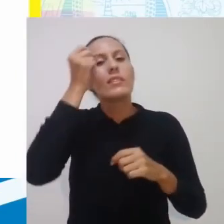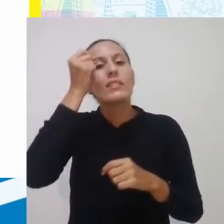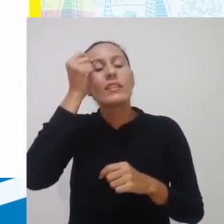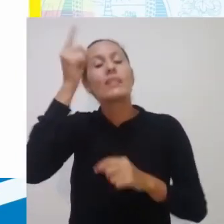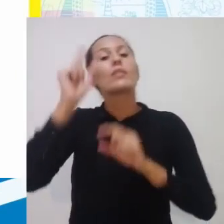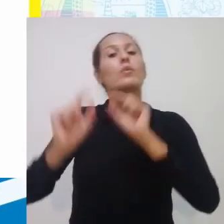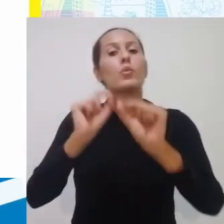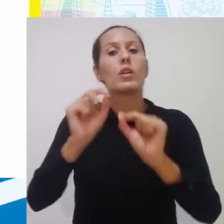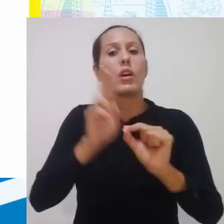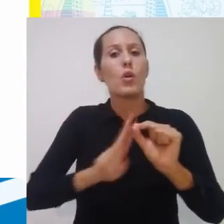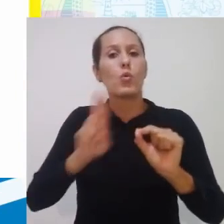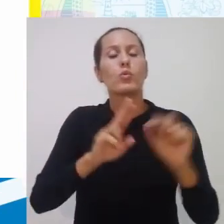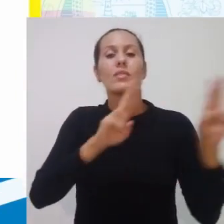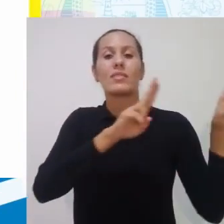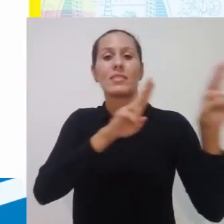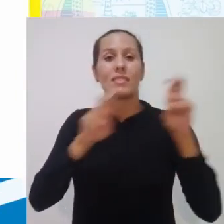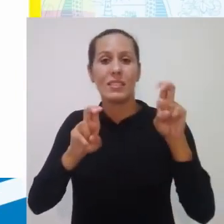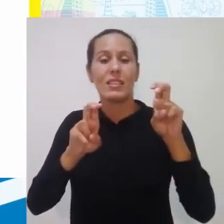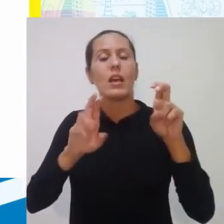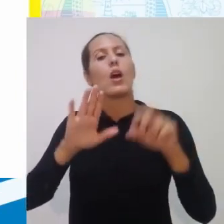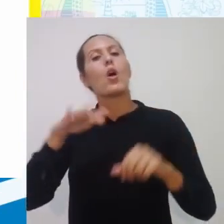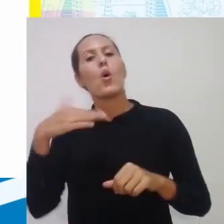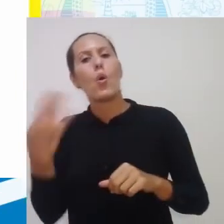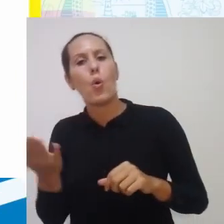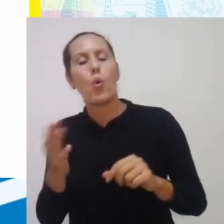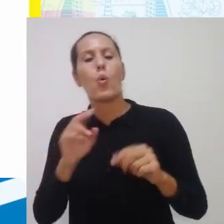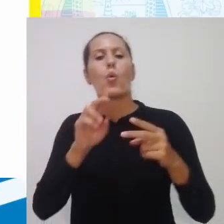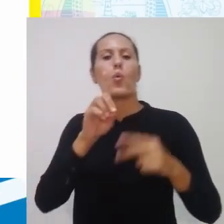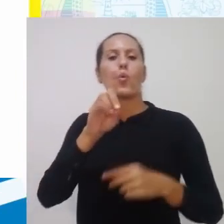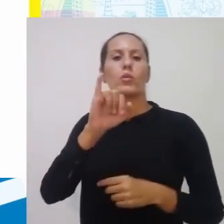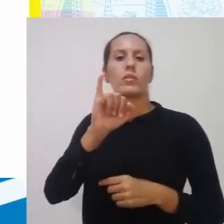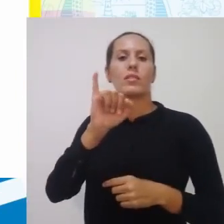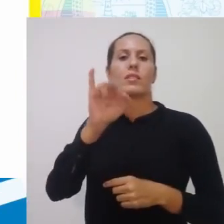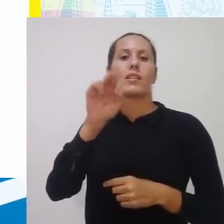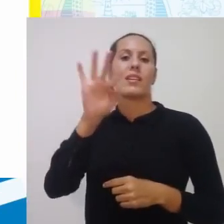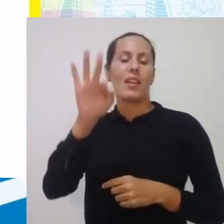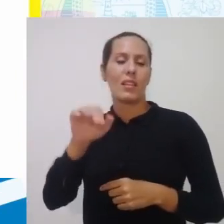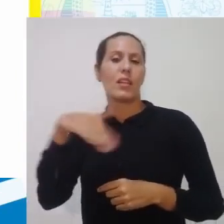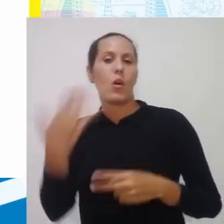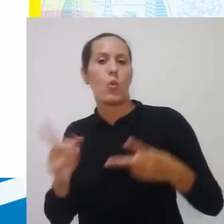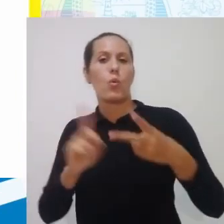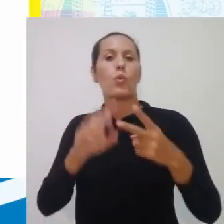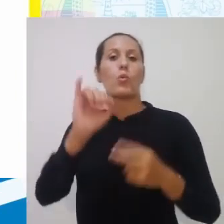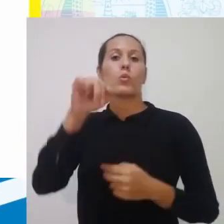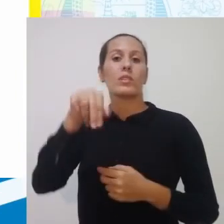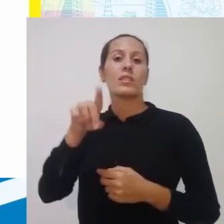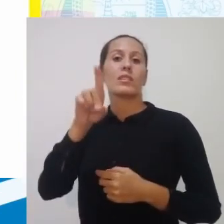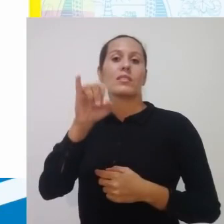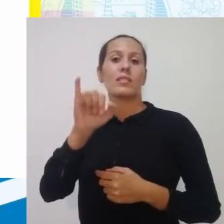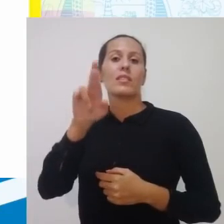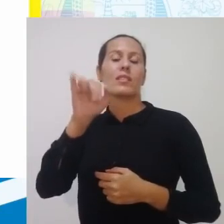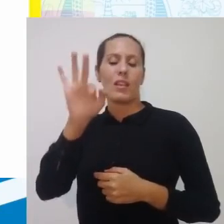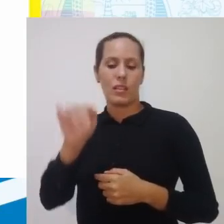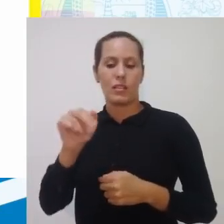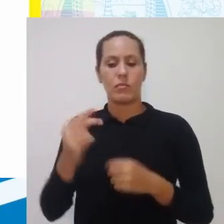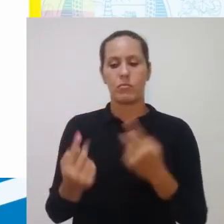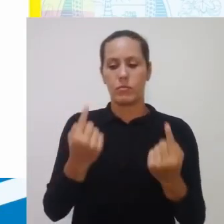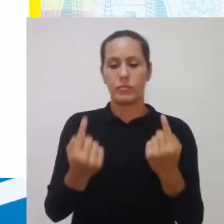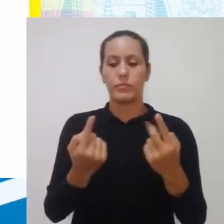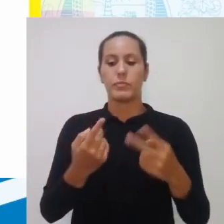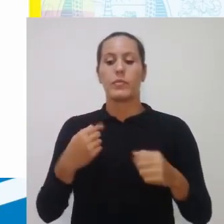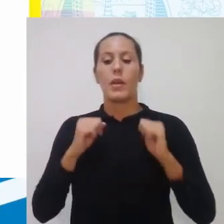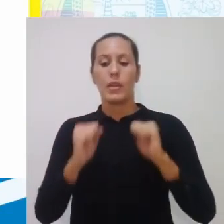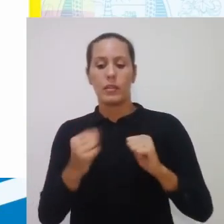que você use uma citação direta ou uma citação indireta. As citações podem ser diretas ou indiretas. Nas